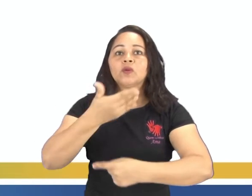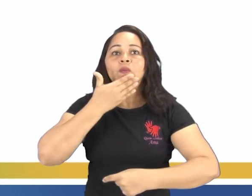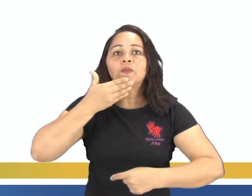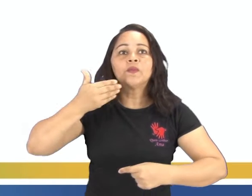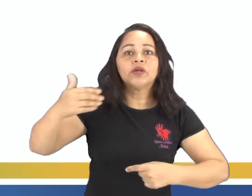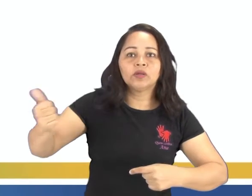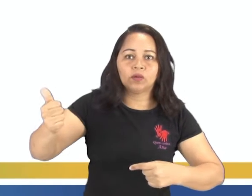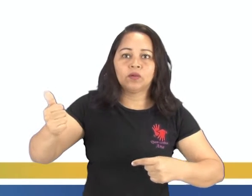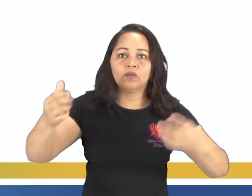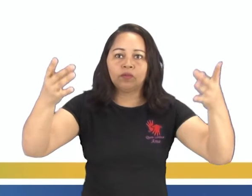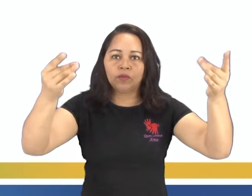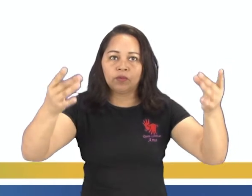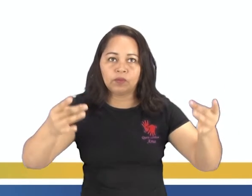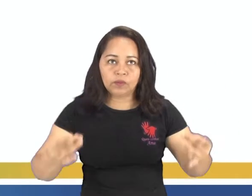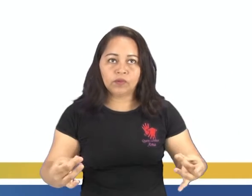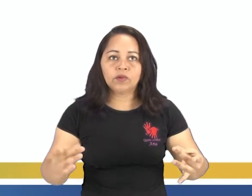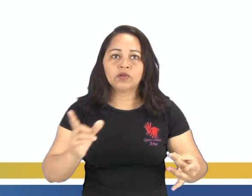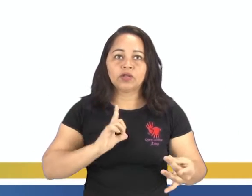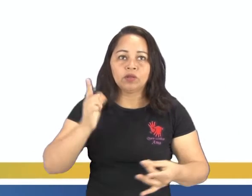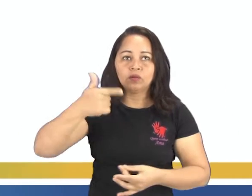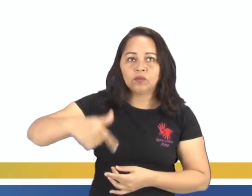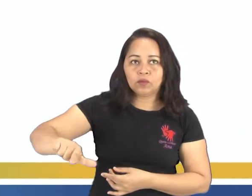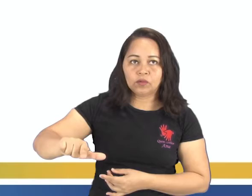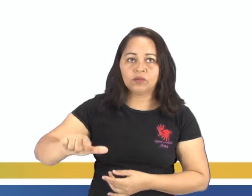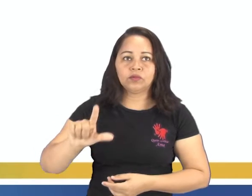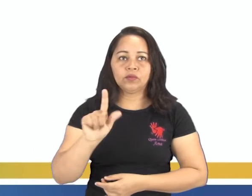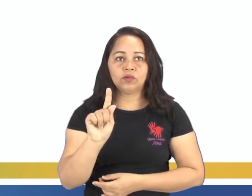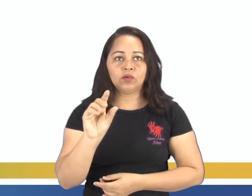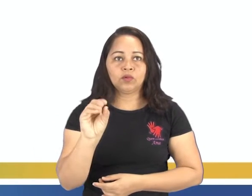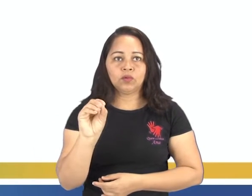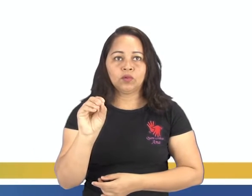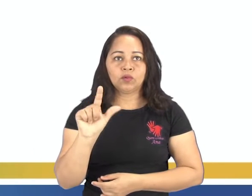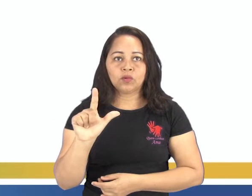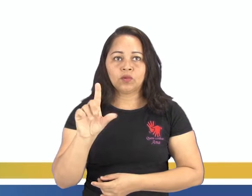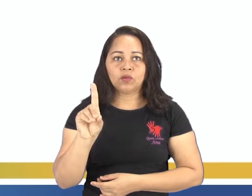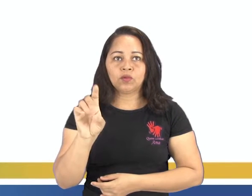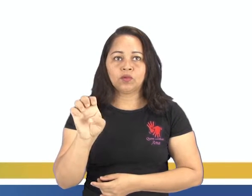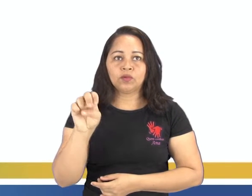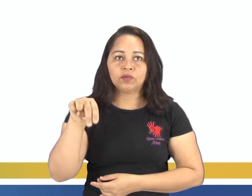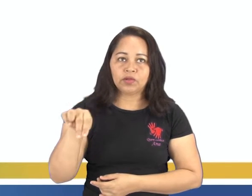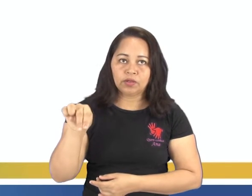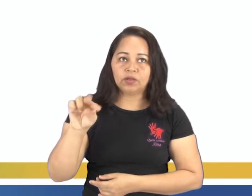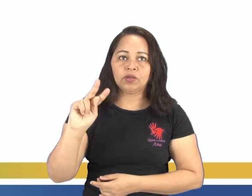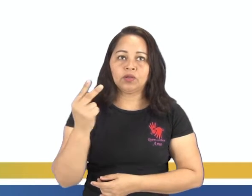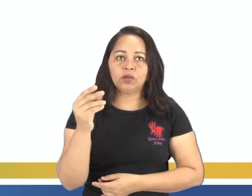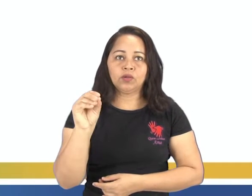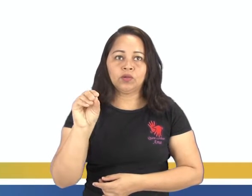filme e roteiro do Gold Road Award, na China. Então,